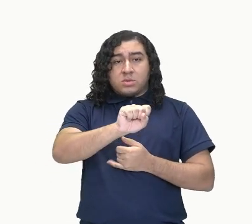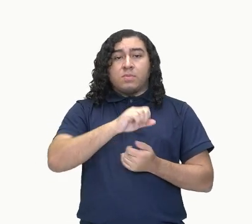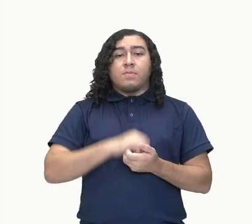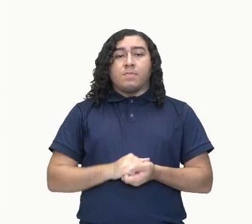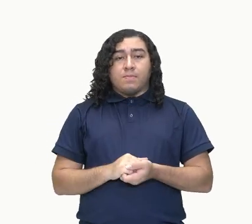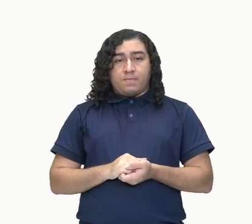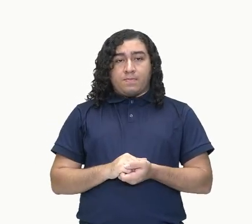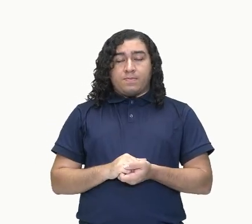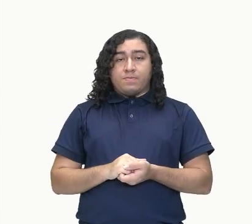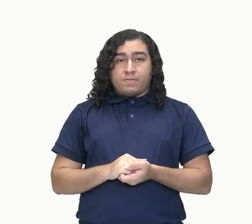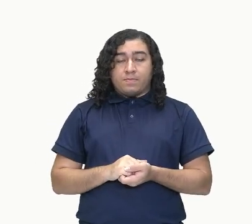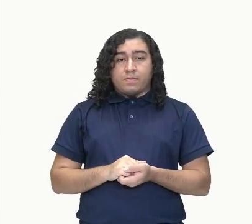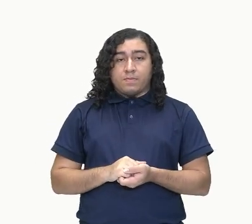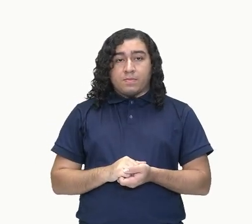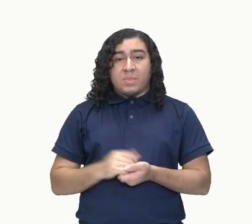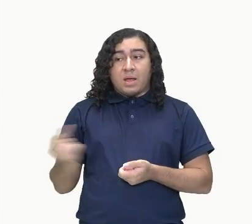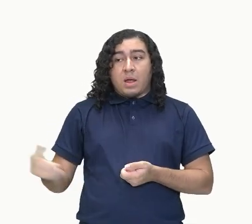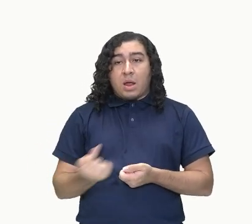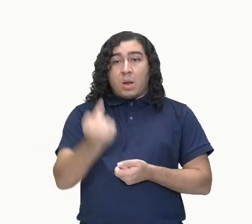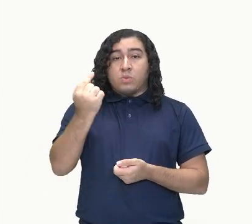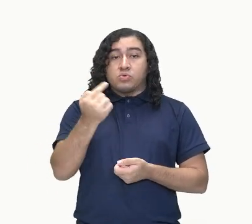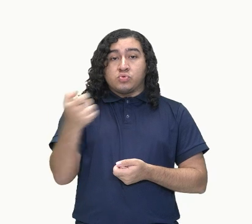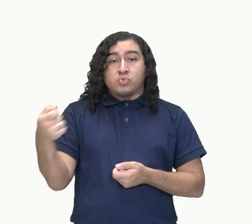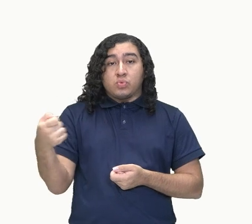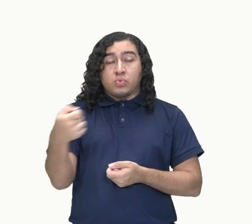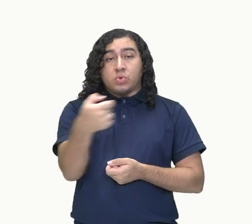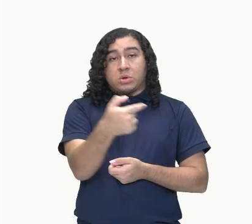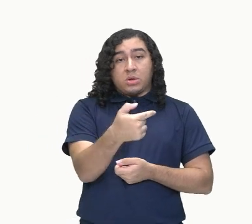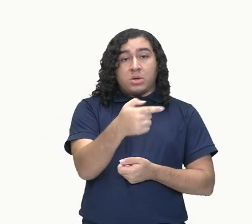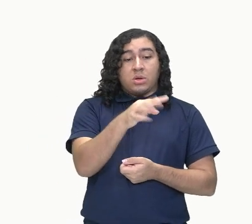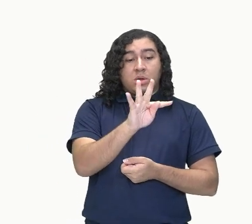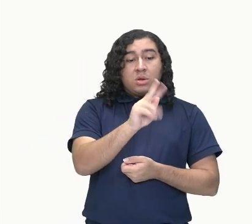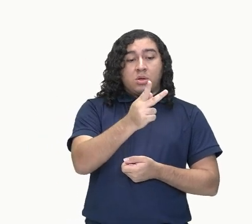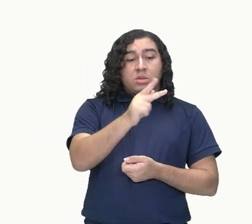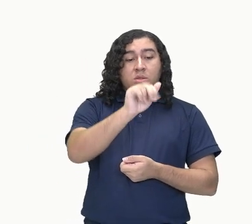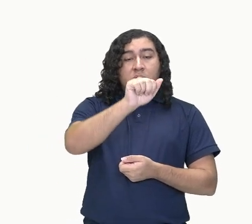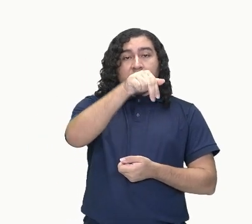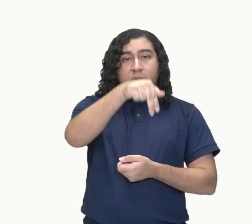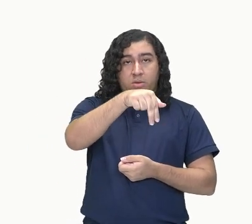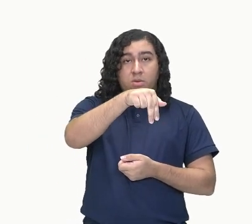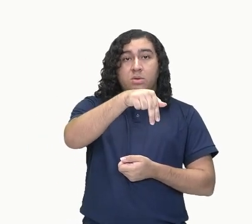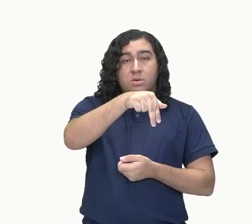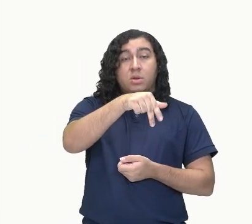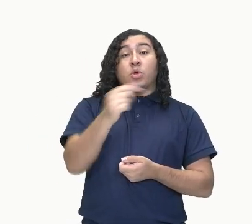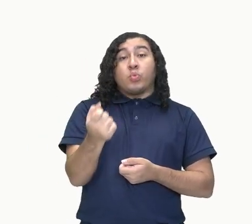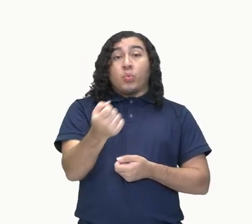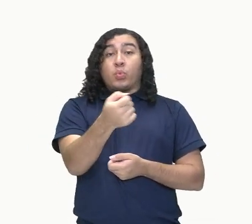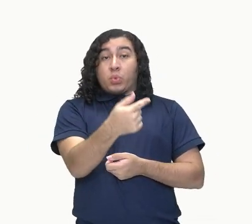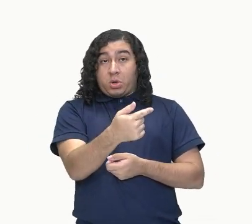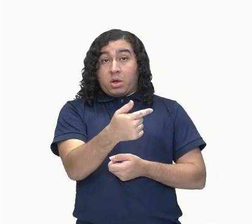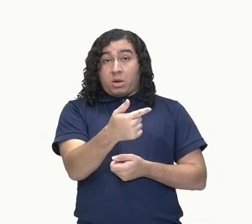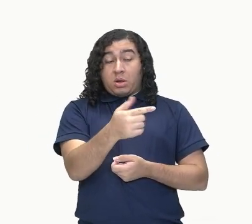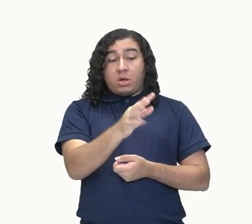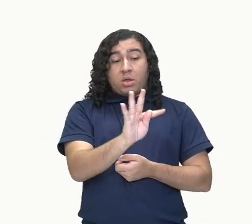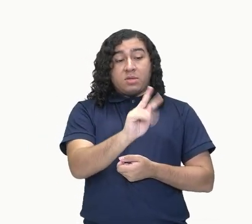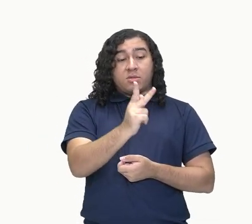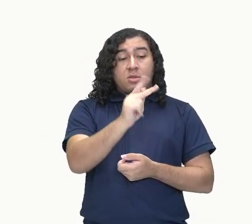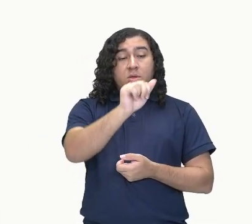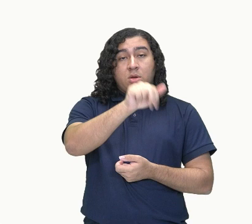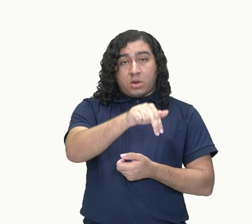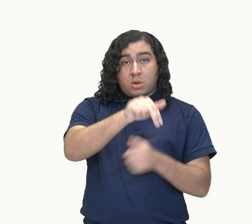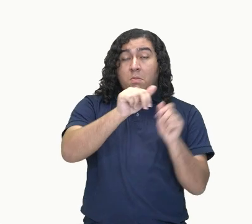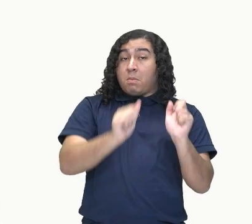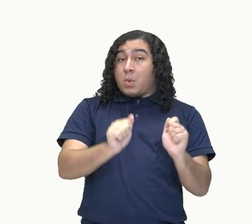mais alto que João. Ok? Esse than, ele pode ser